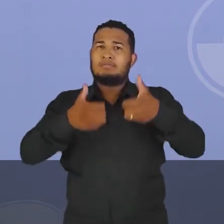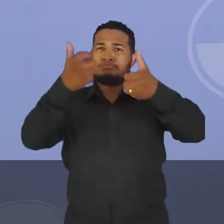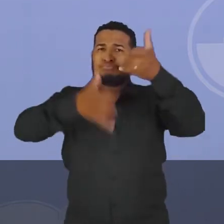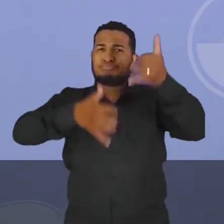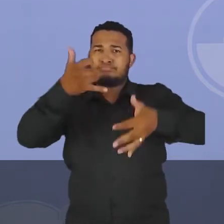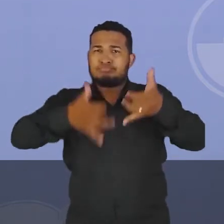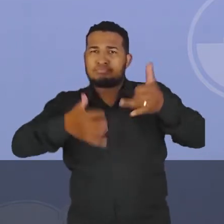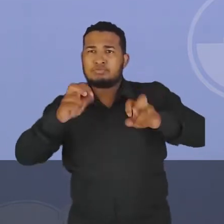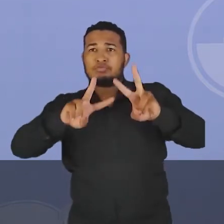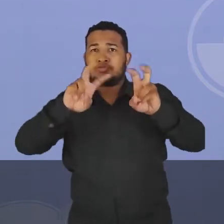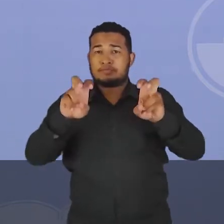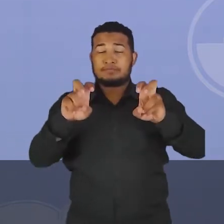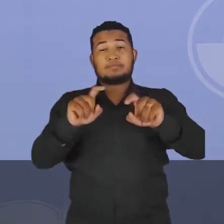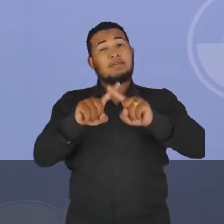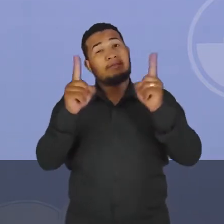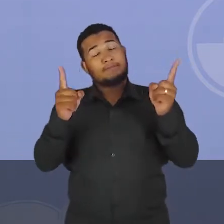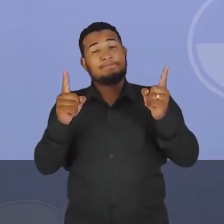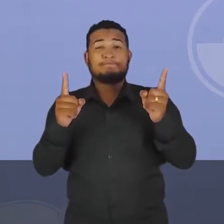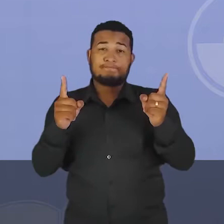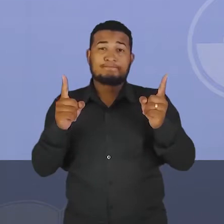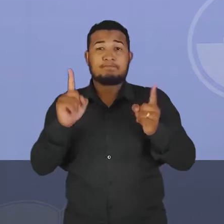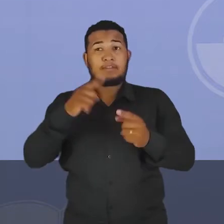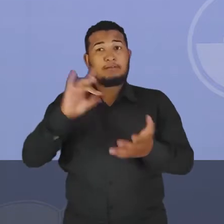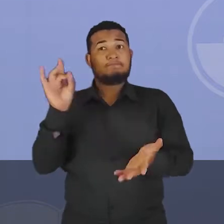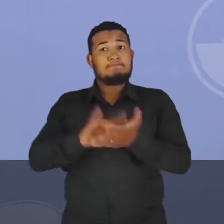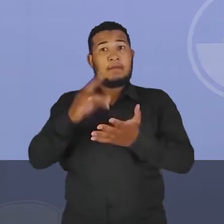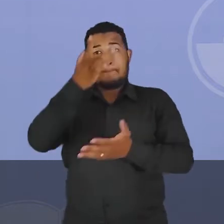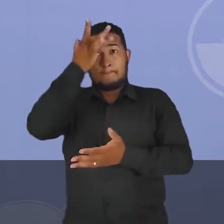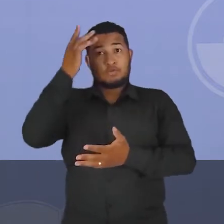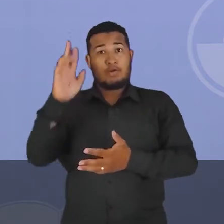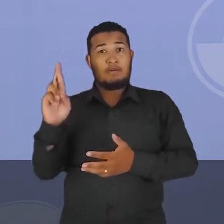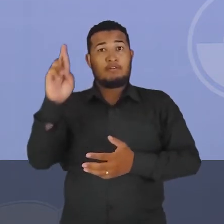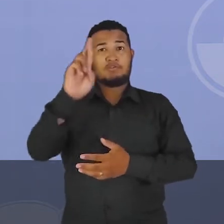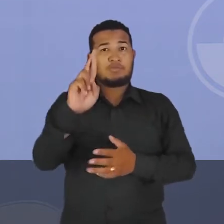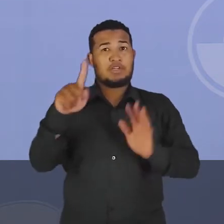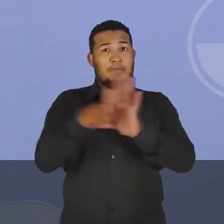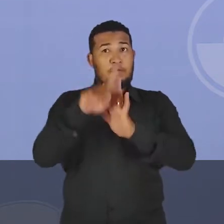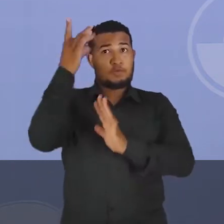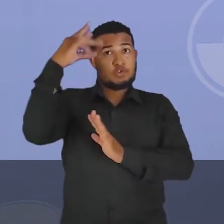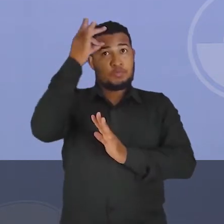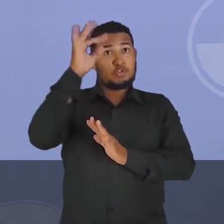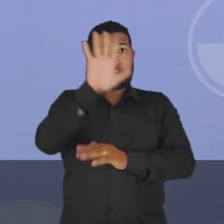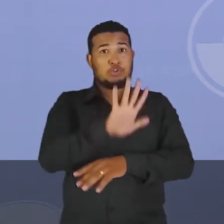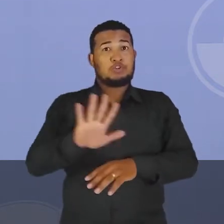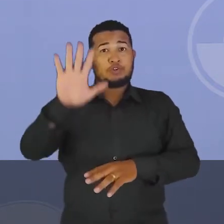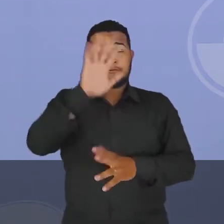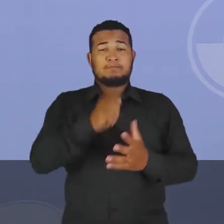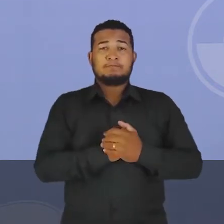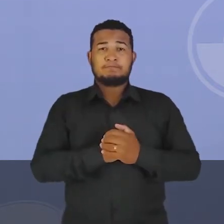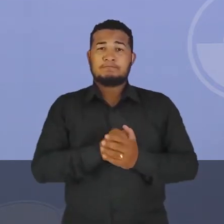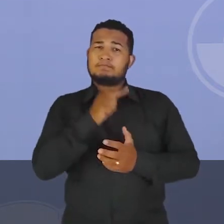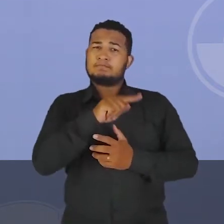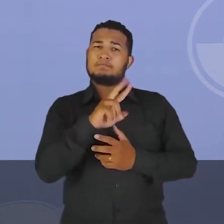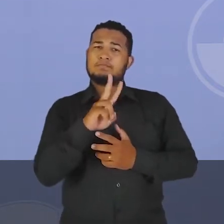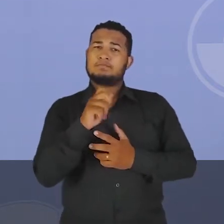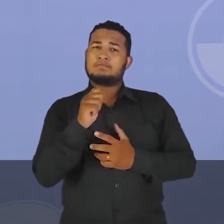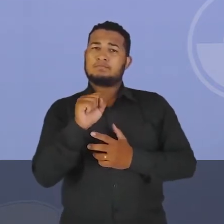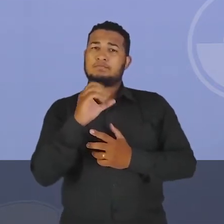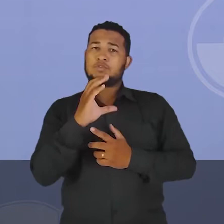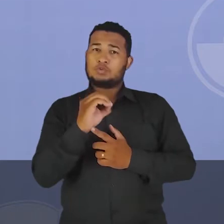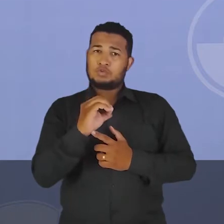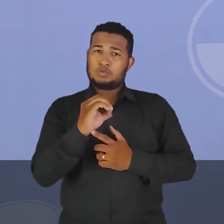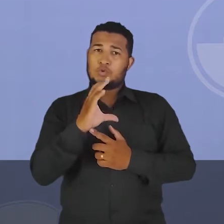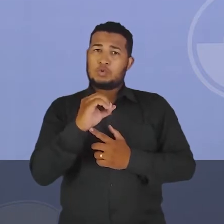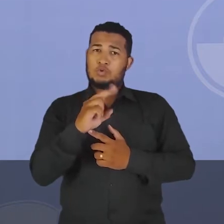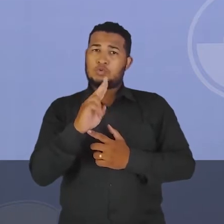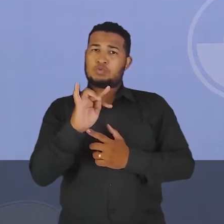relatórios sobre a capitania, mas ele era o donatário, beleza? O Vasco Fernandes Coutinho, ele desembarca lá na prainha de Vila